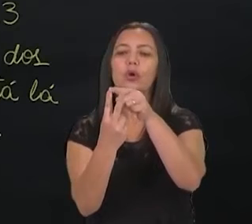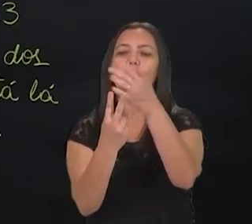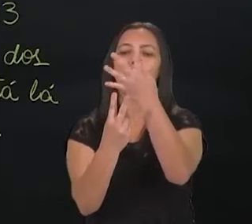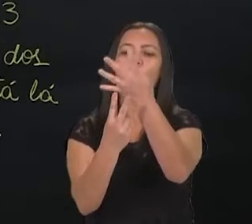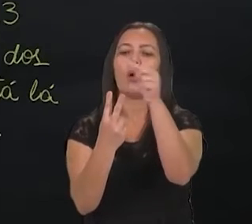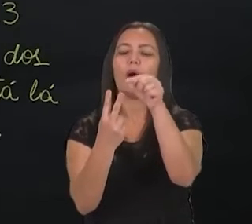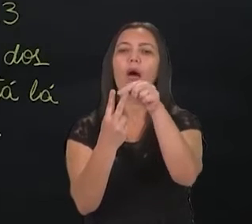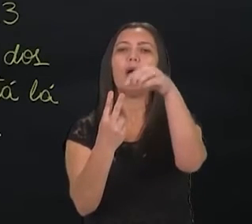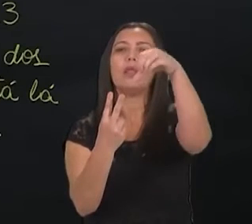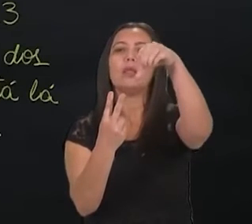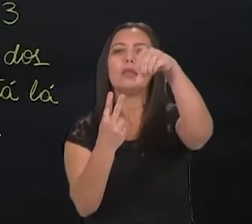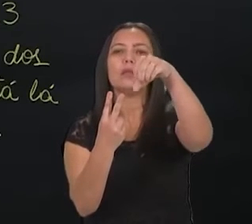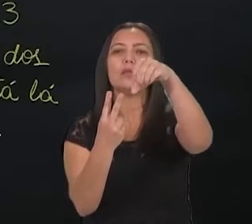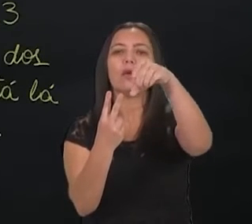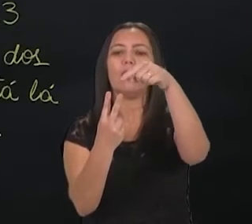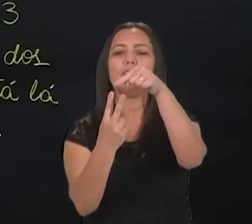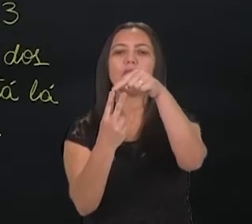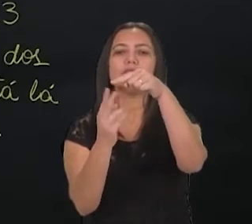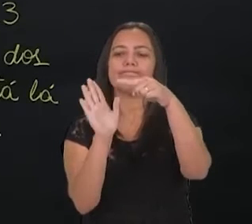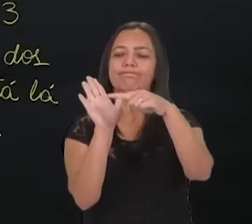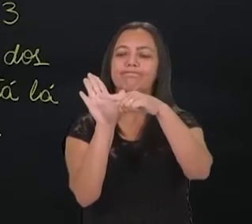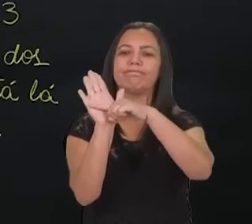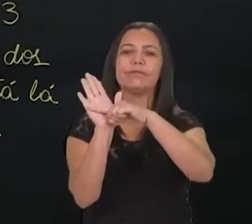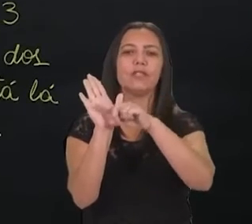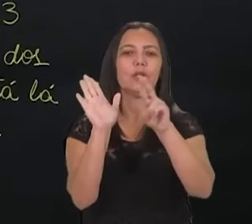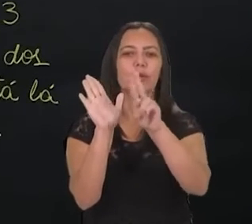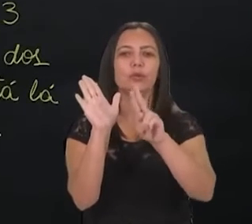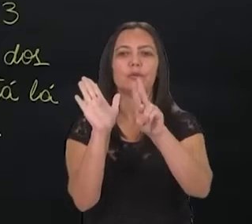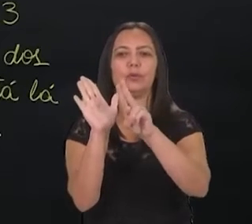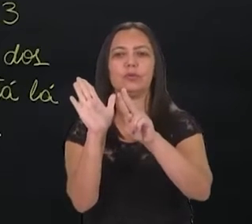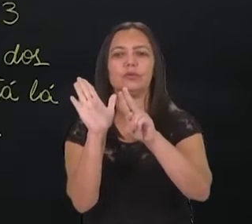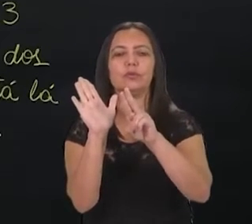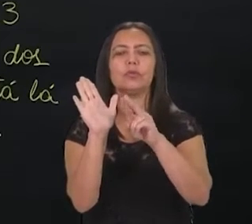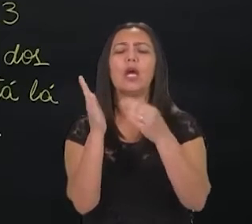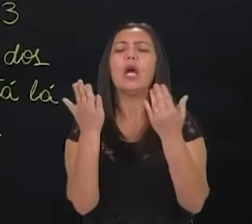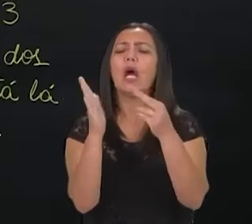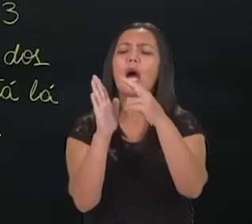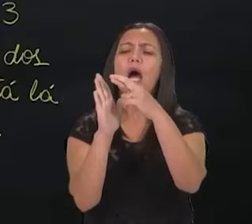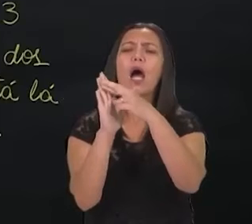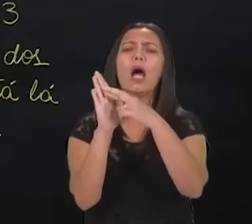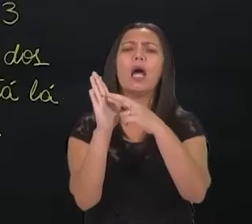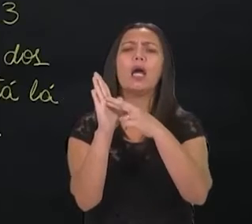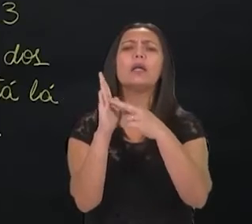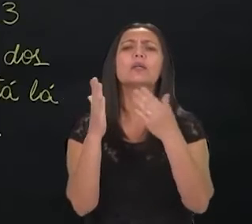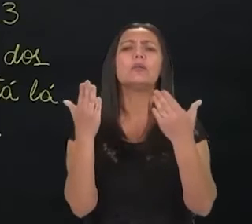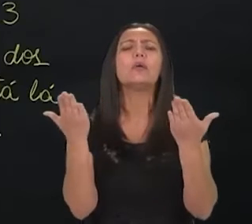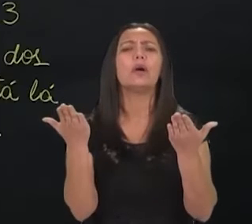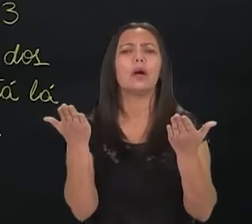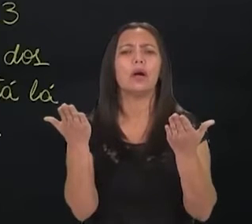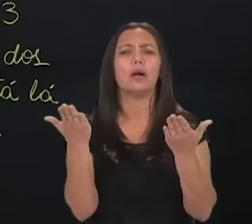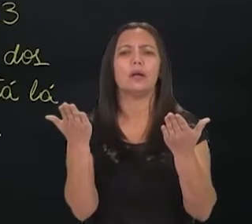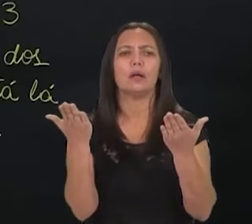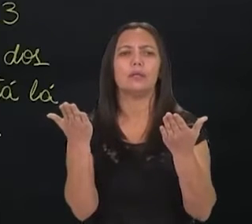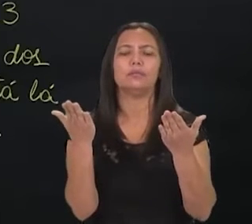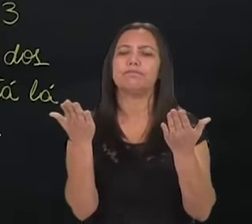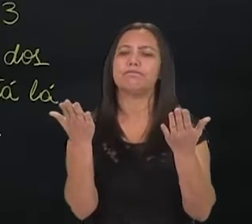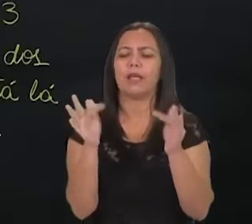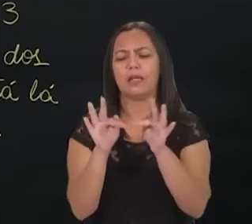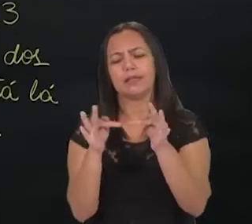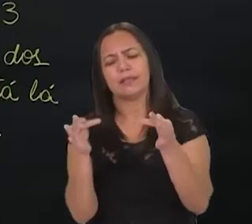valores numéricos possuem sinais de negativo. E qual é a regrinha que a gente vai utilizar nesse caso